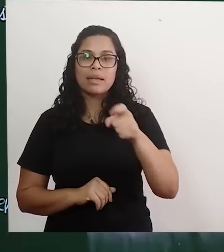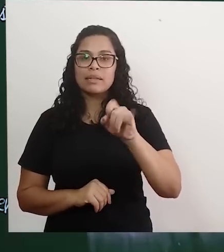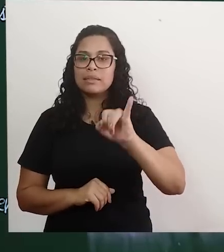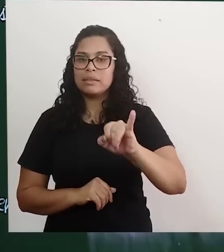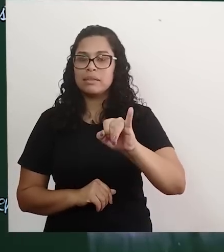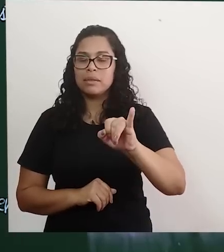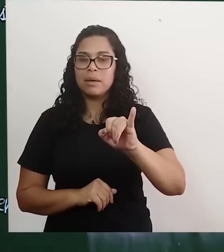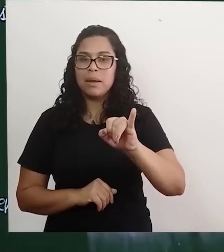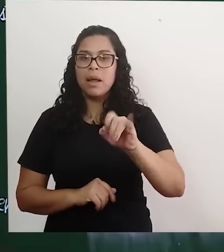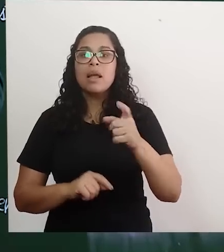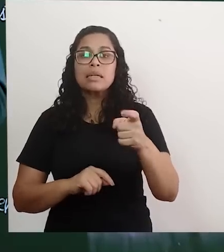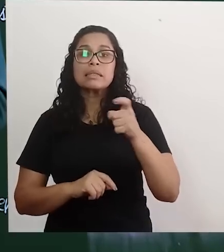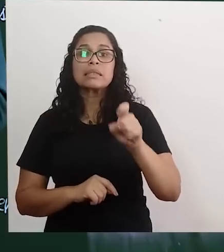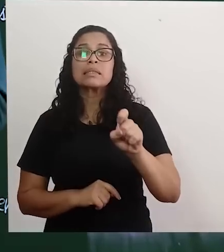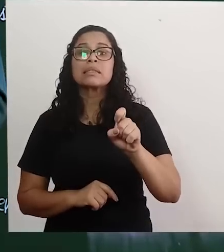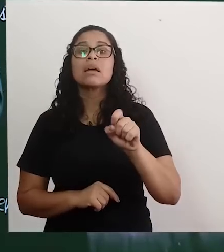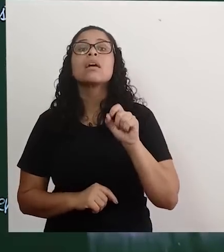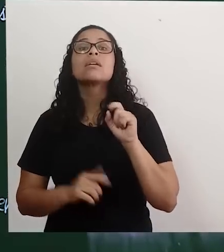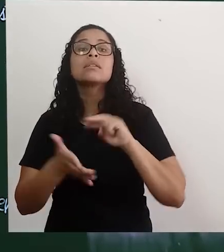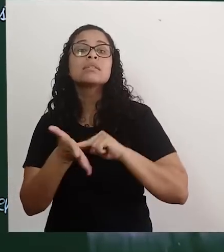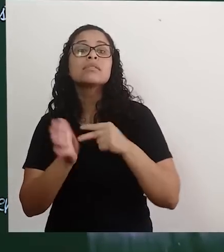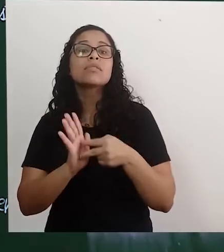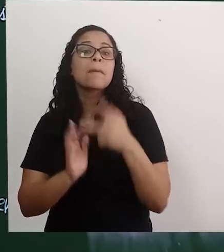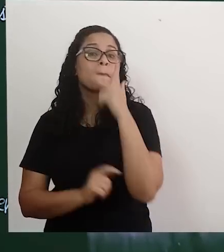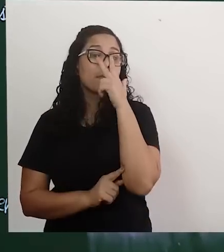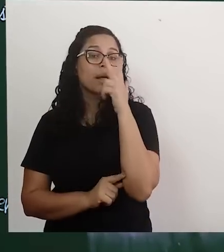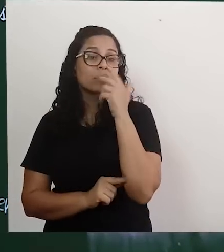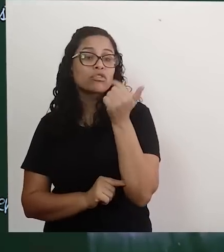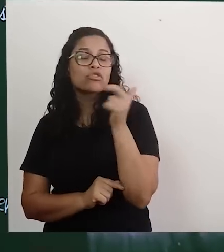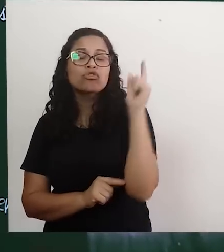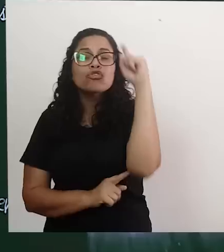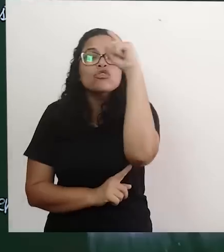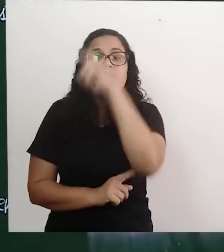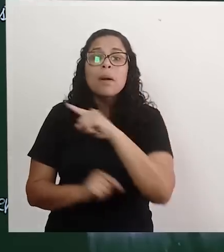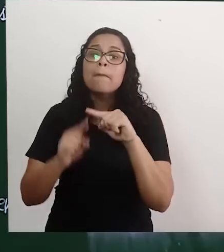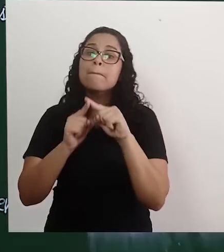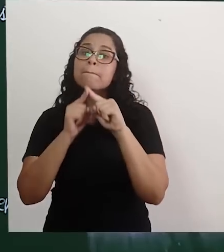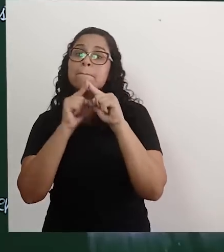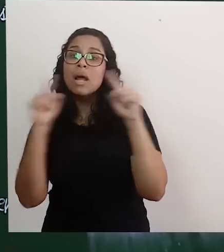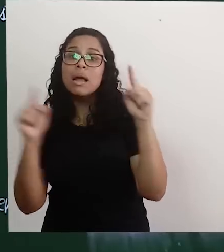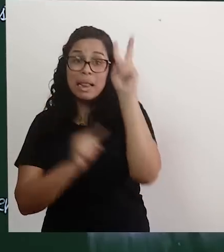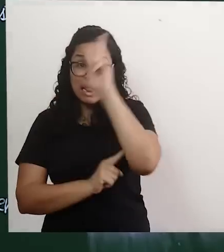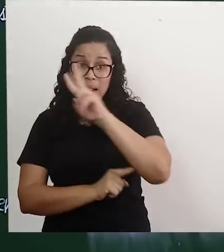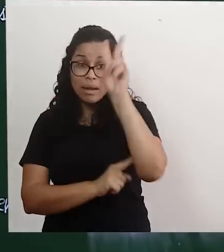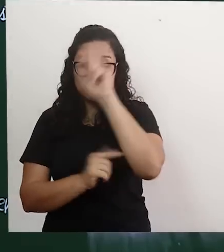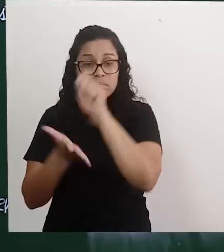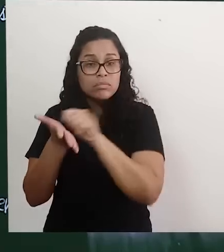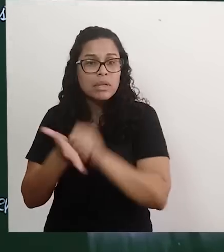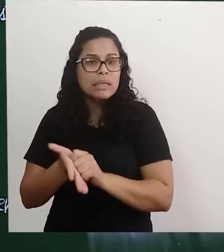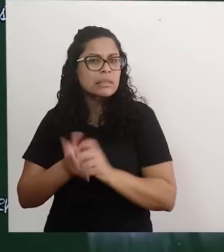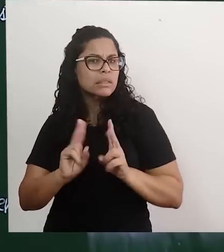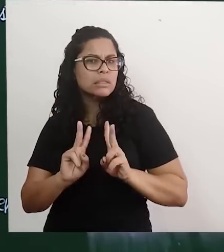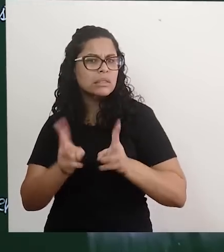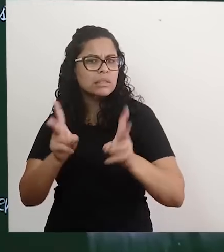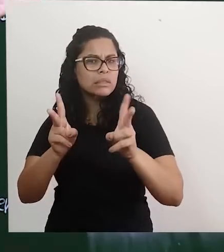4 letras, mas a letra X é representada por um fonema mais complexo. Então lembre-se disso na hora de escrever. Nem sempre a reprodução, nem sempre vai haver